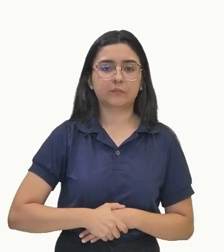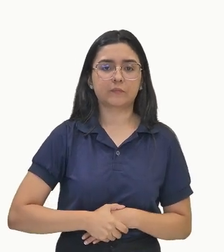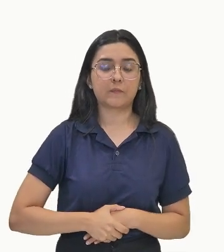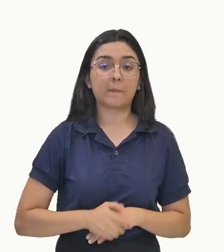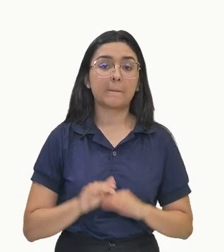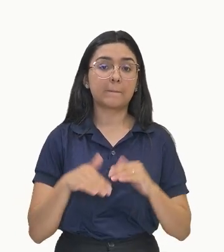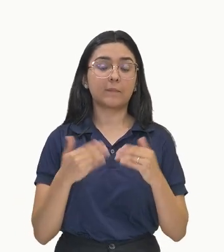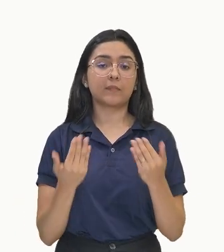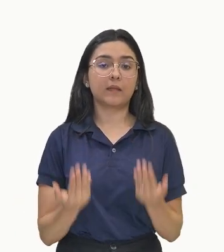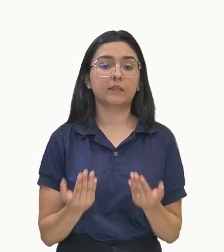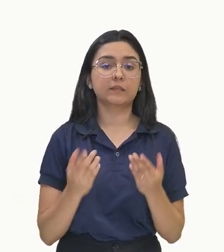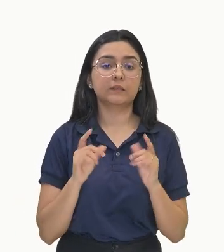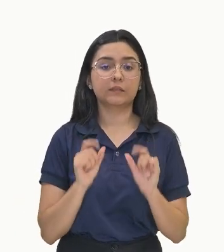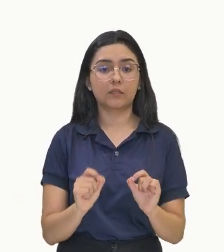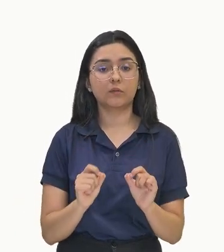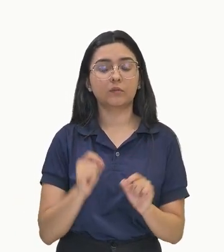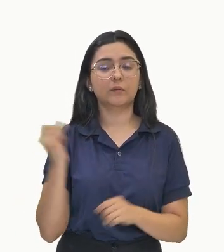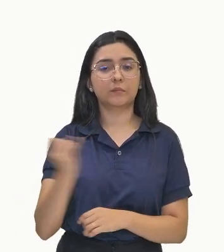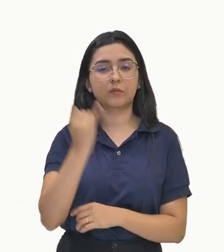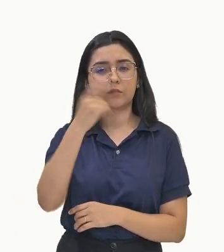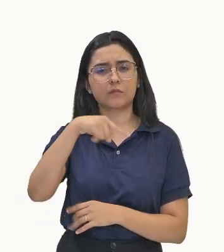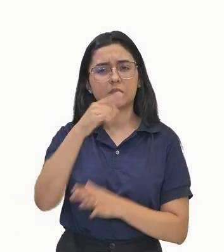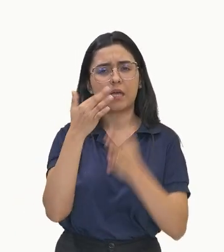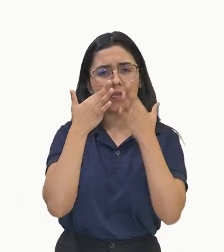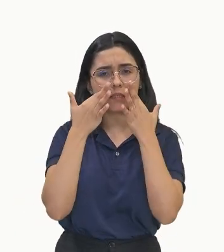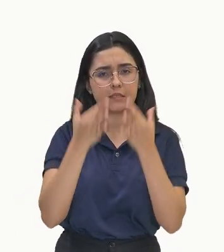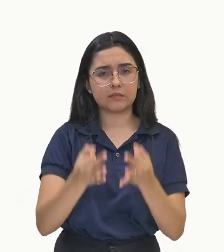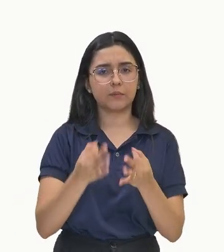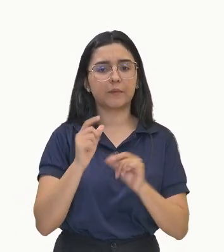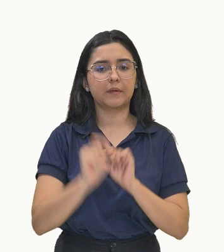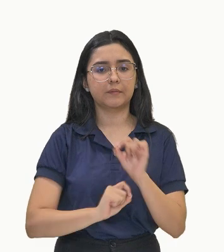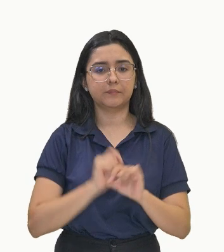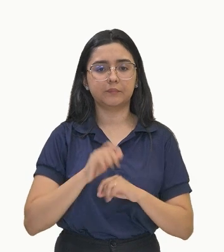Então, neste caso, é importante você prestar atenção no seguinte: